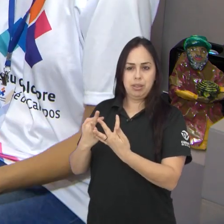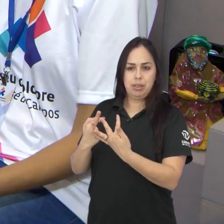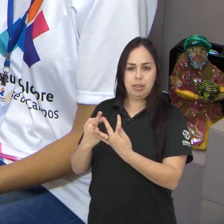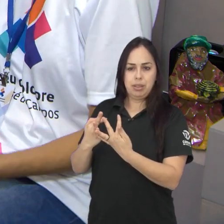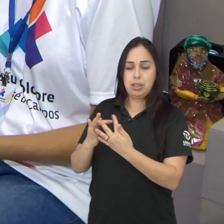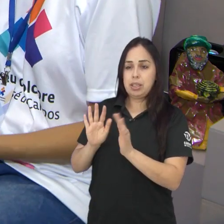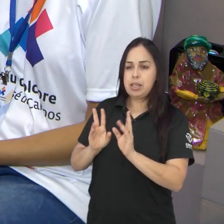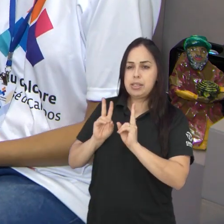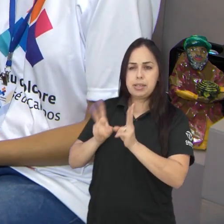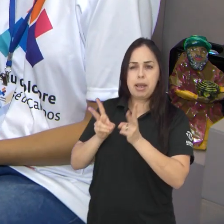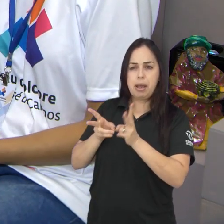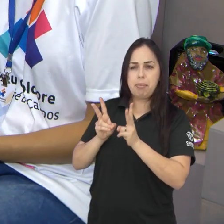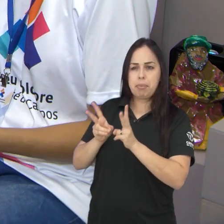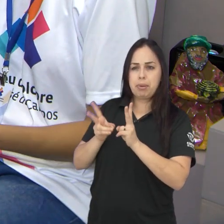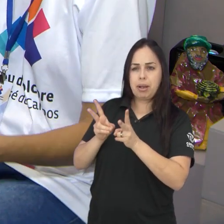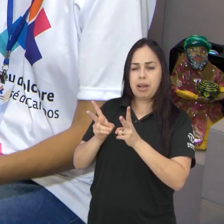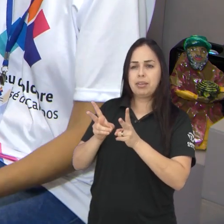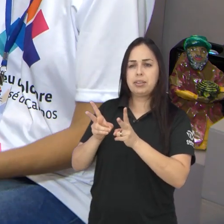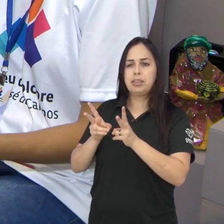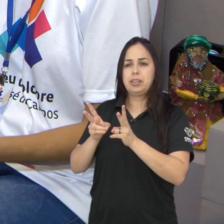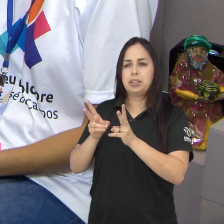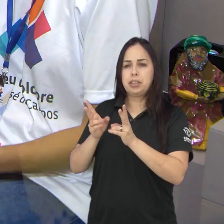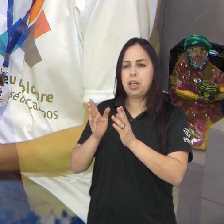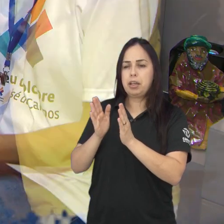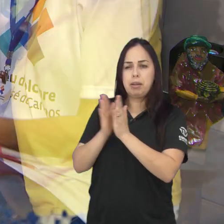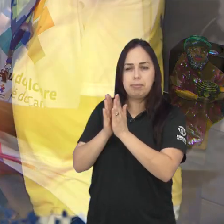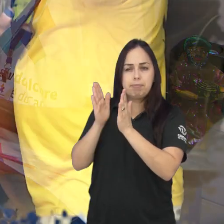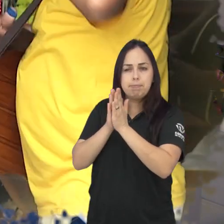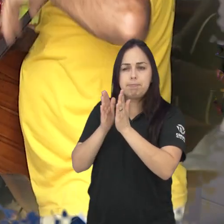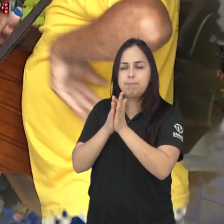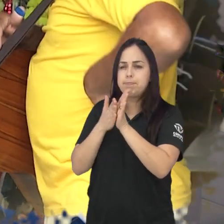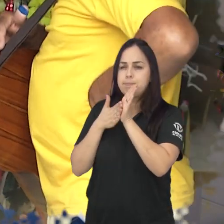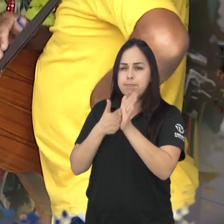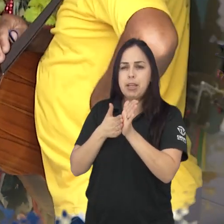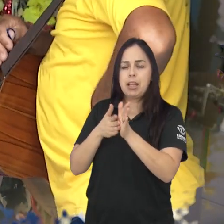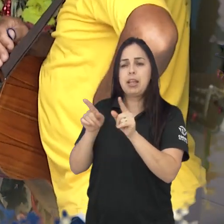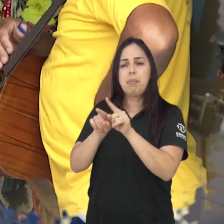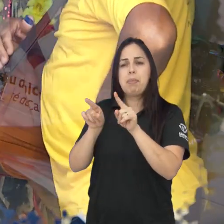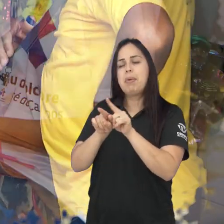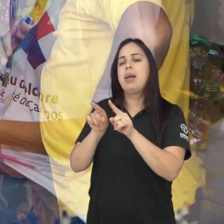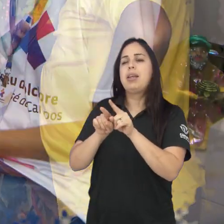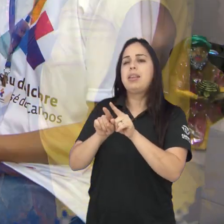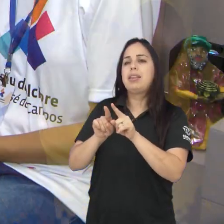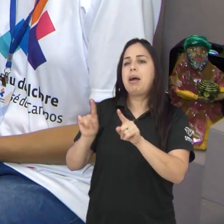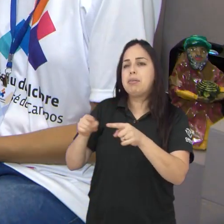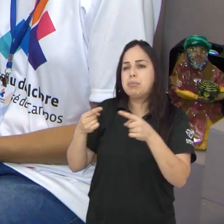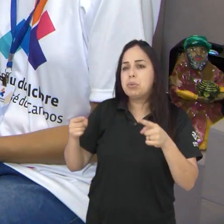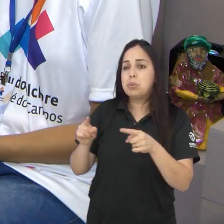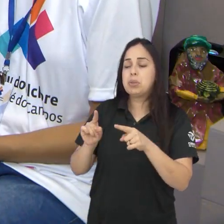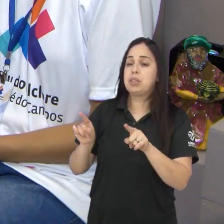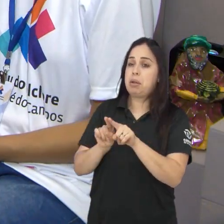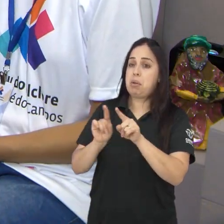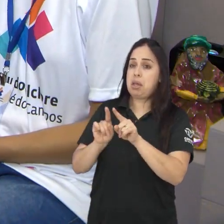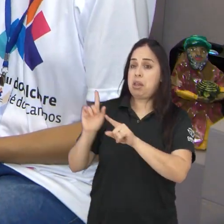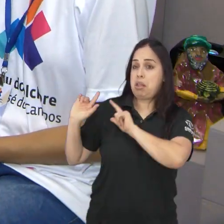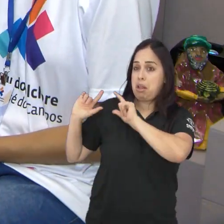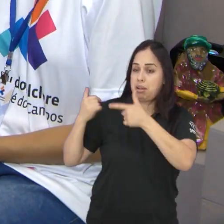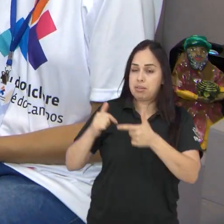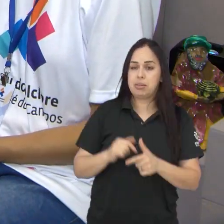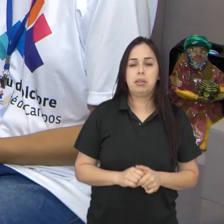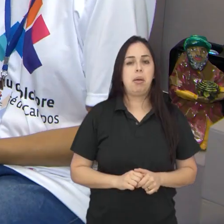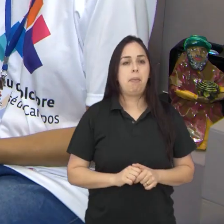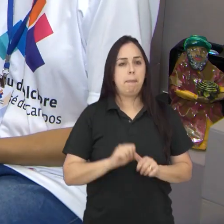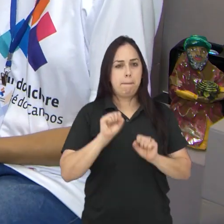que se reúne, né, na devoção e na cantoria, na tradição. Mas podem agregados